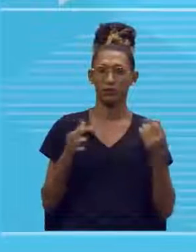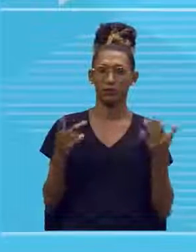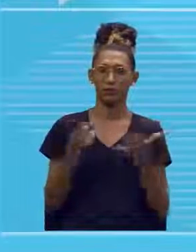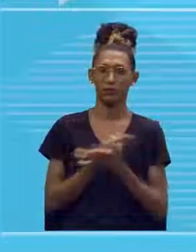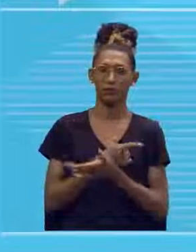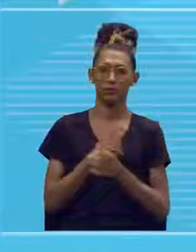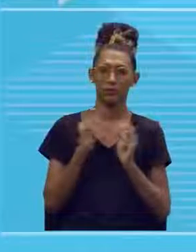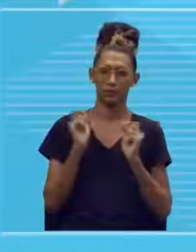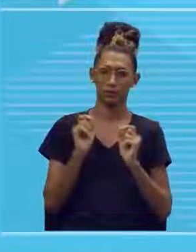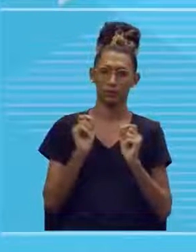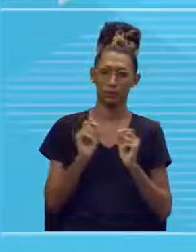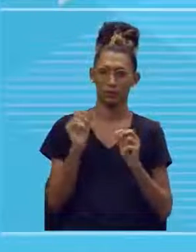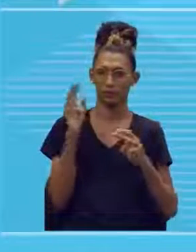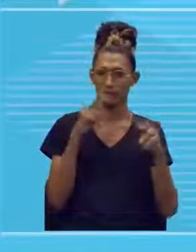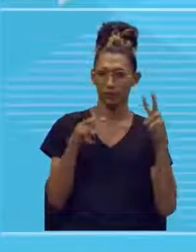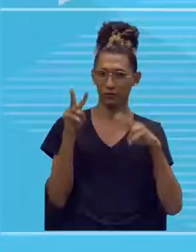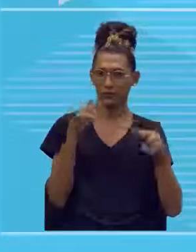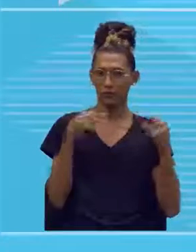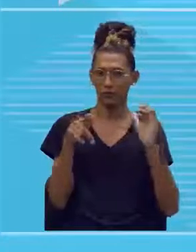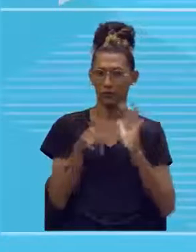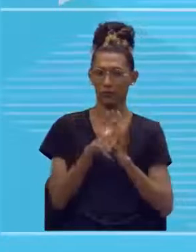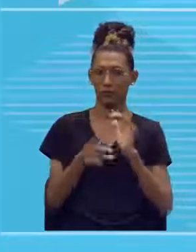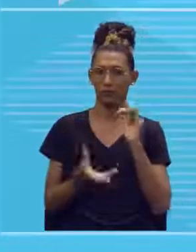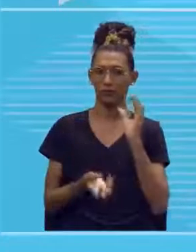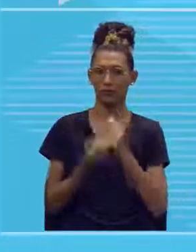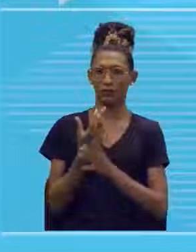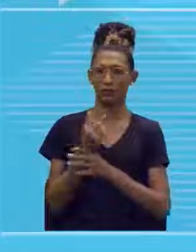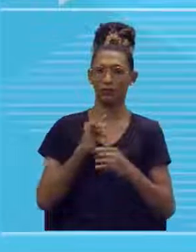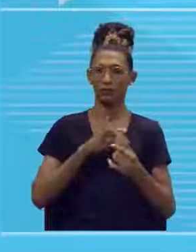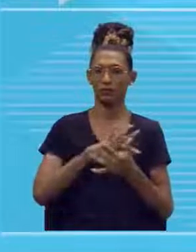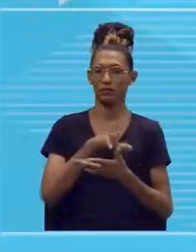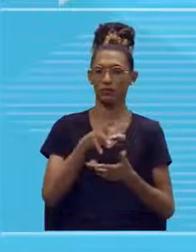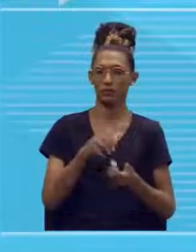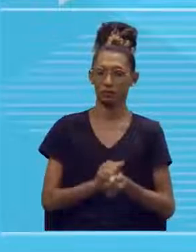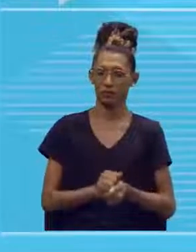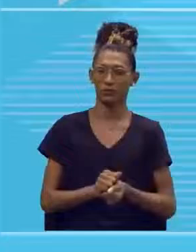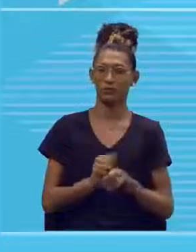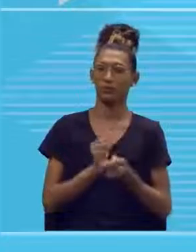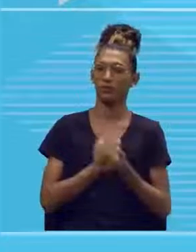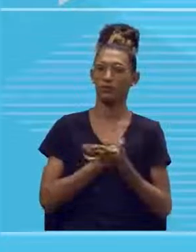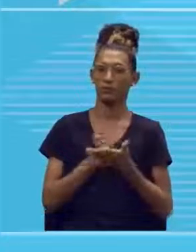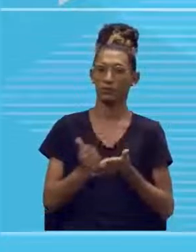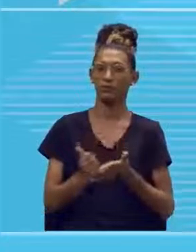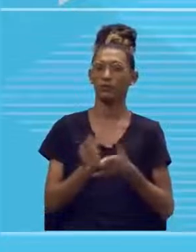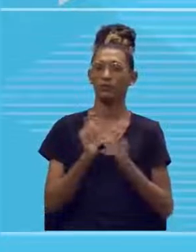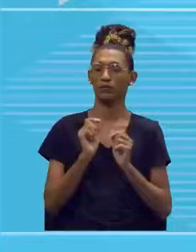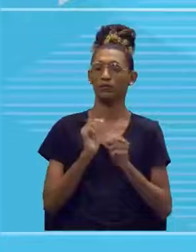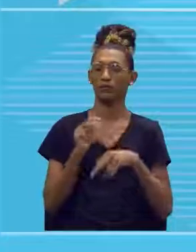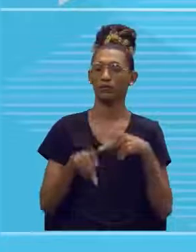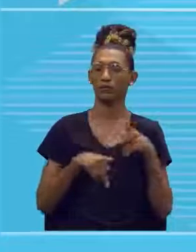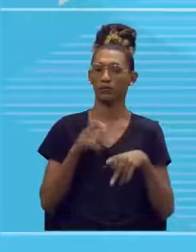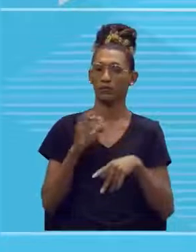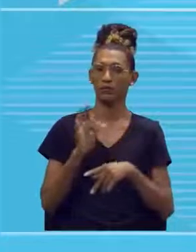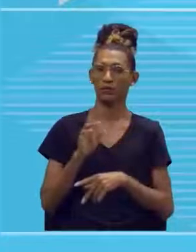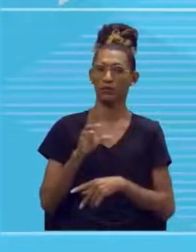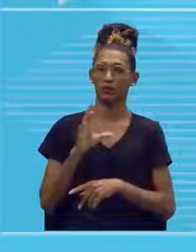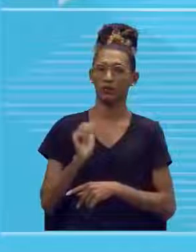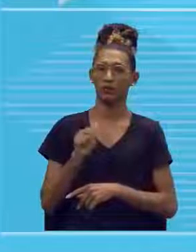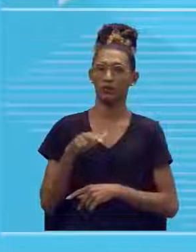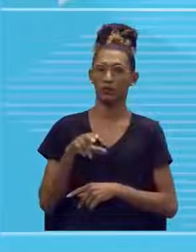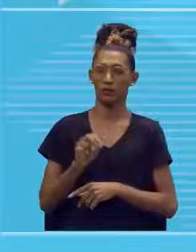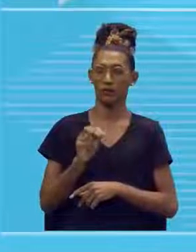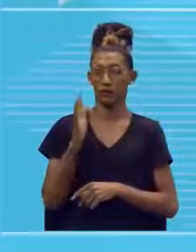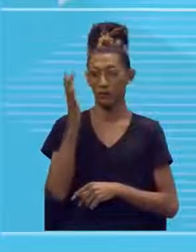essa visão da do surgimento do mundo a partir do Povo Tucano se eu não me engano eu acho que é isso